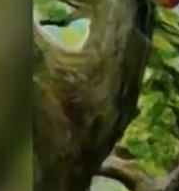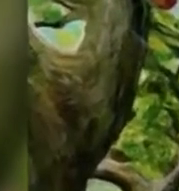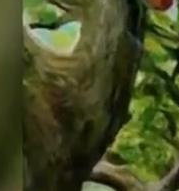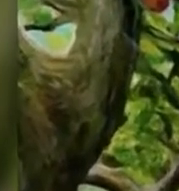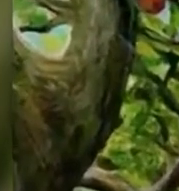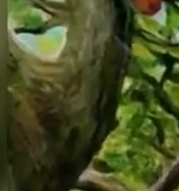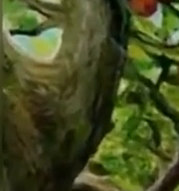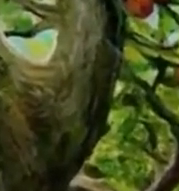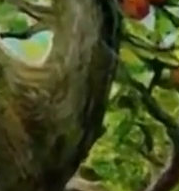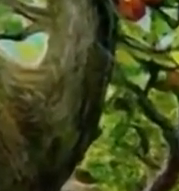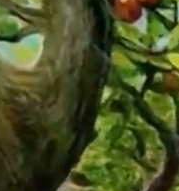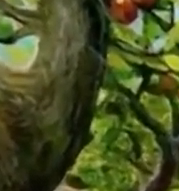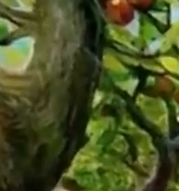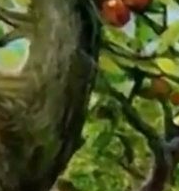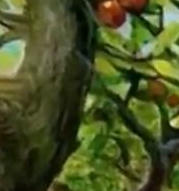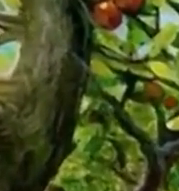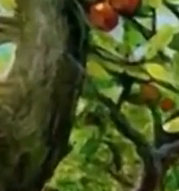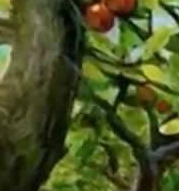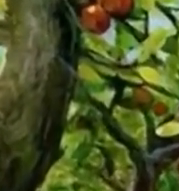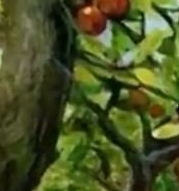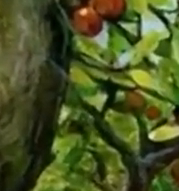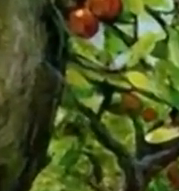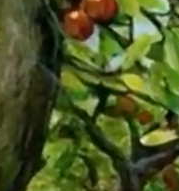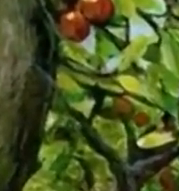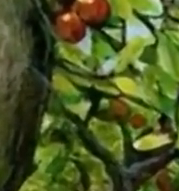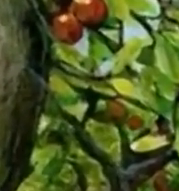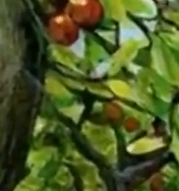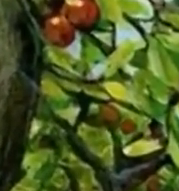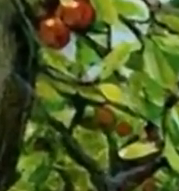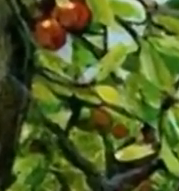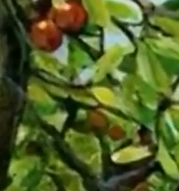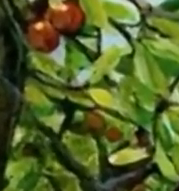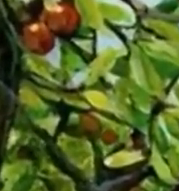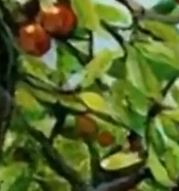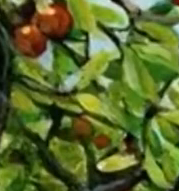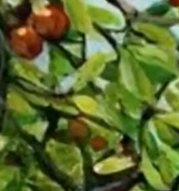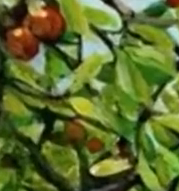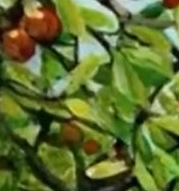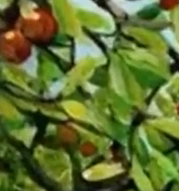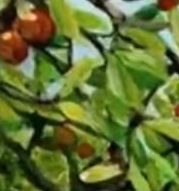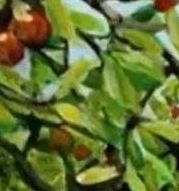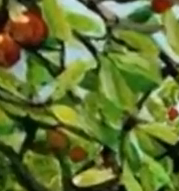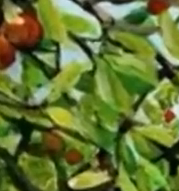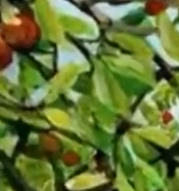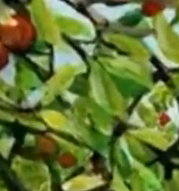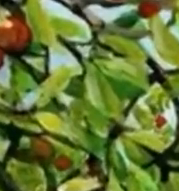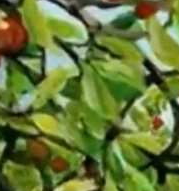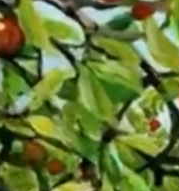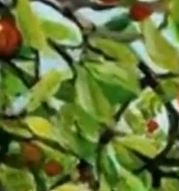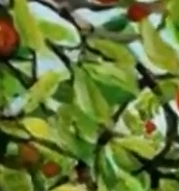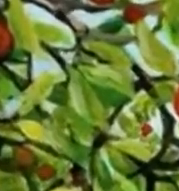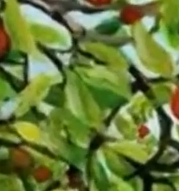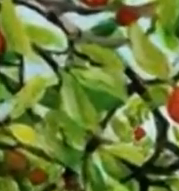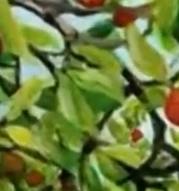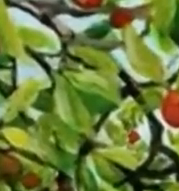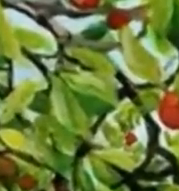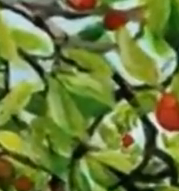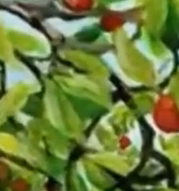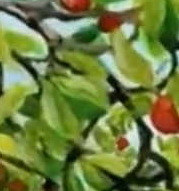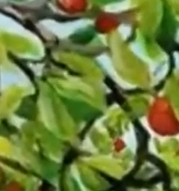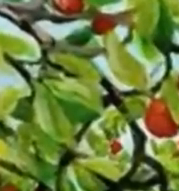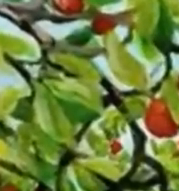das colheitas, conhecido como Pomona. Essa data homenageava a deusa romana, também chamada de